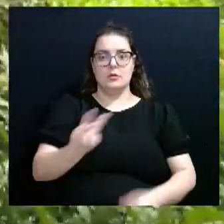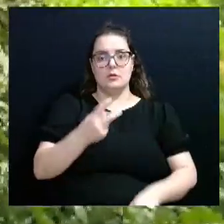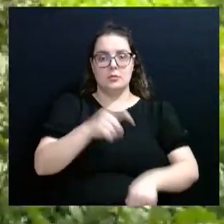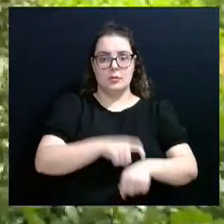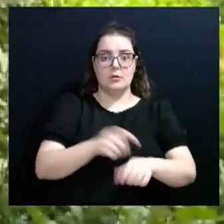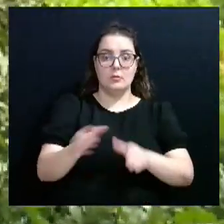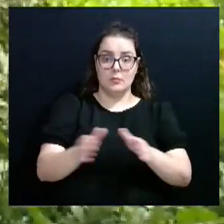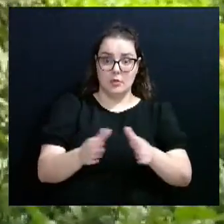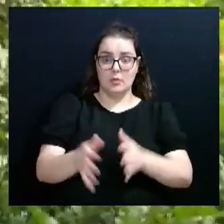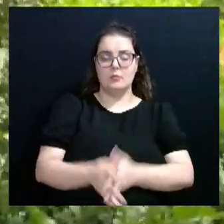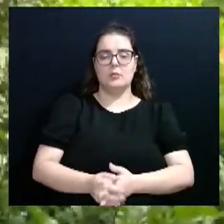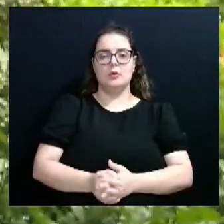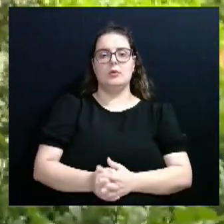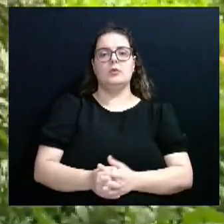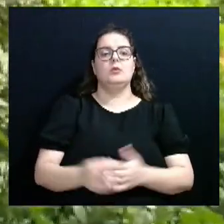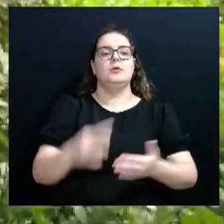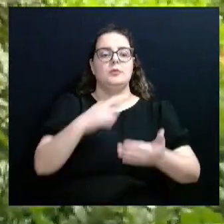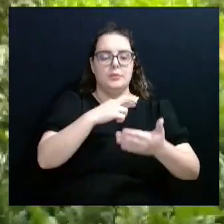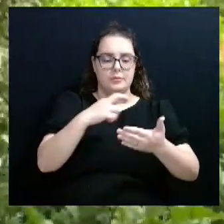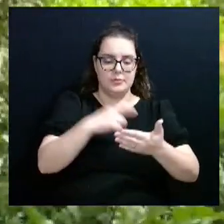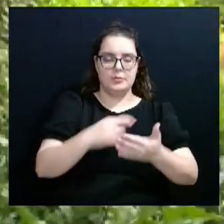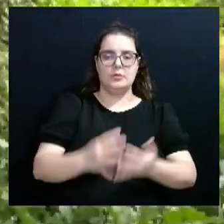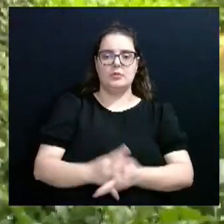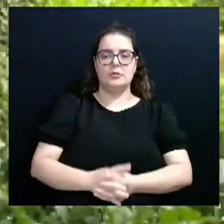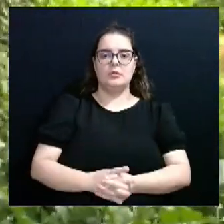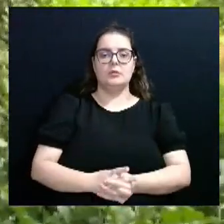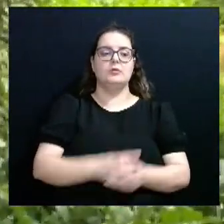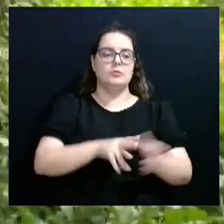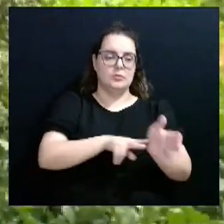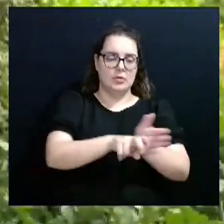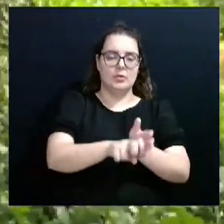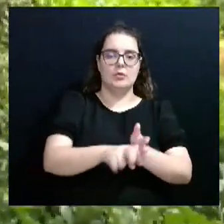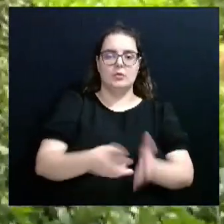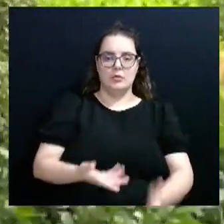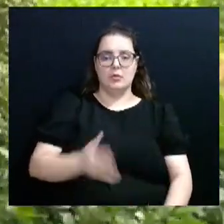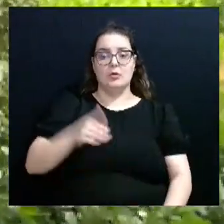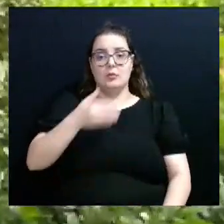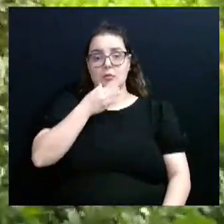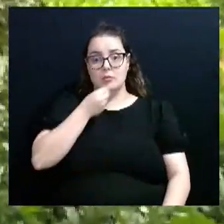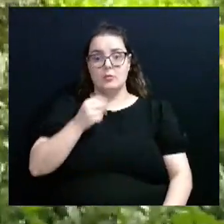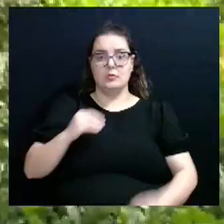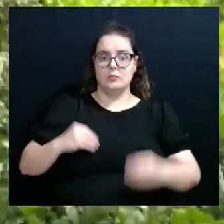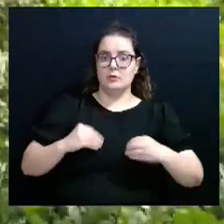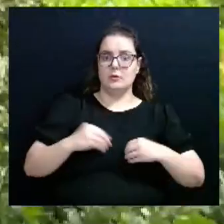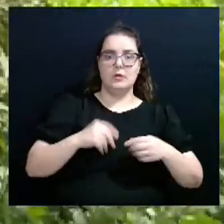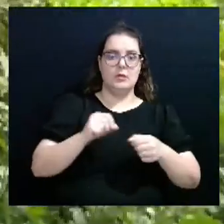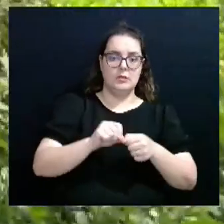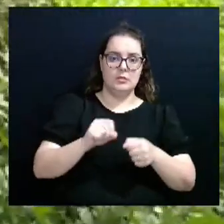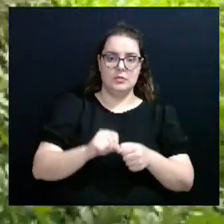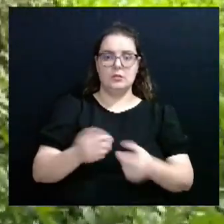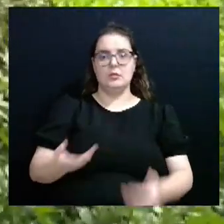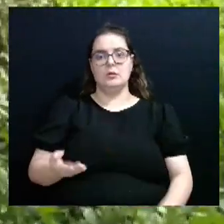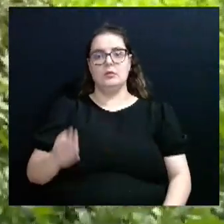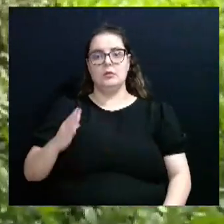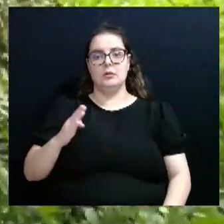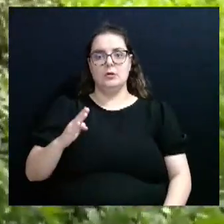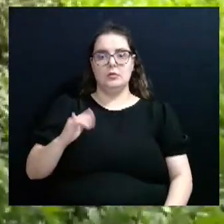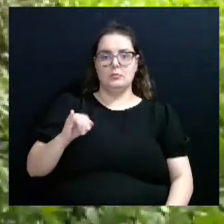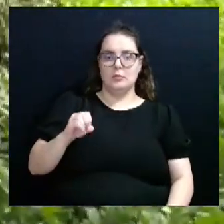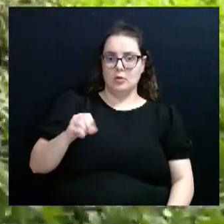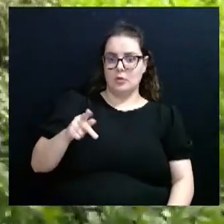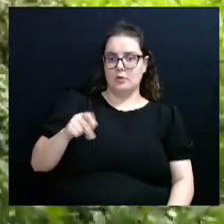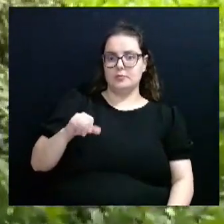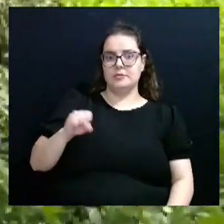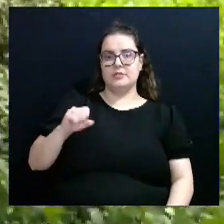da investigação e do diagnóstico, onde o homem vai fazer exames, biópsia de próstata, que são